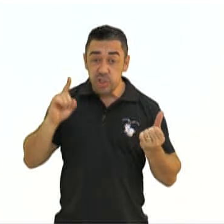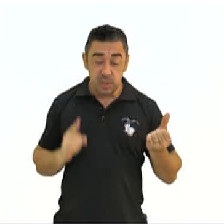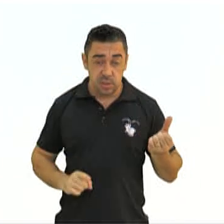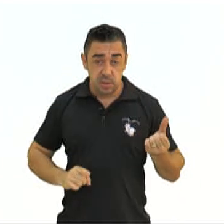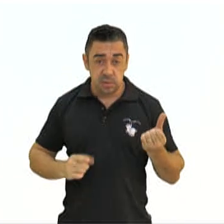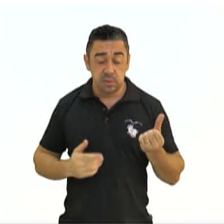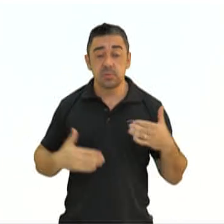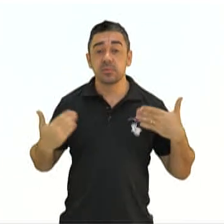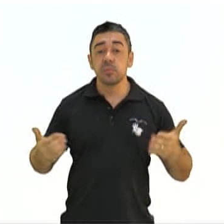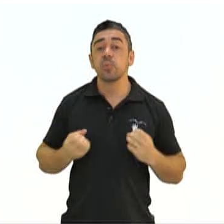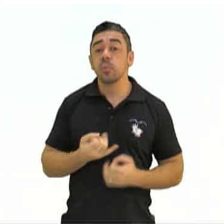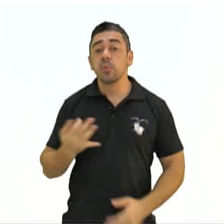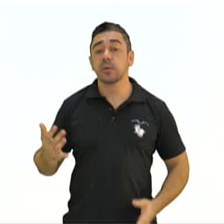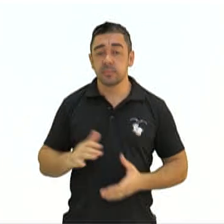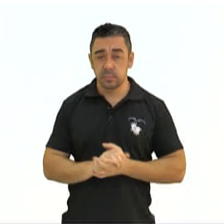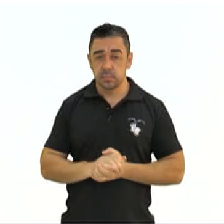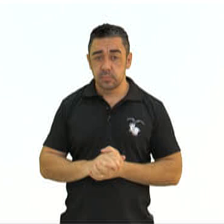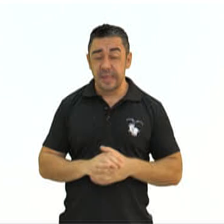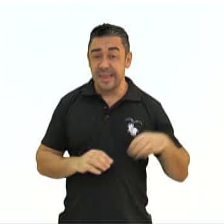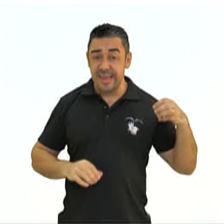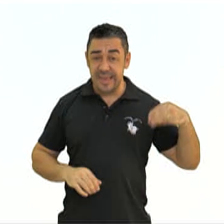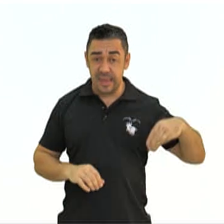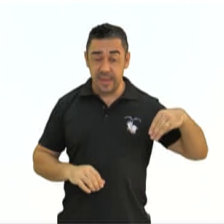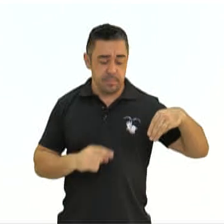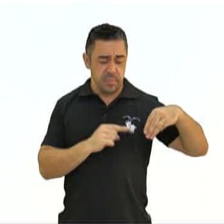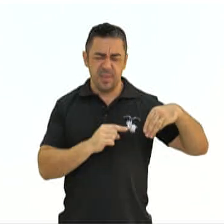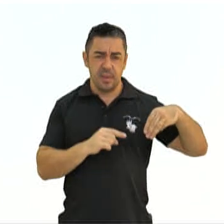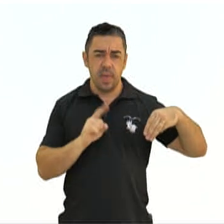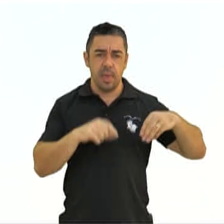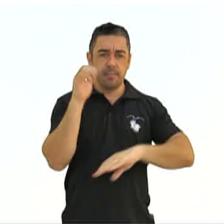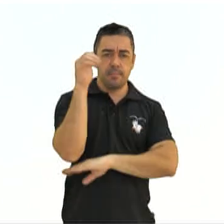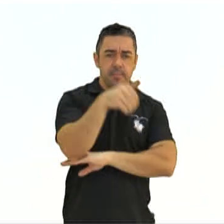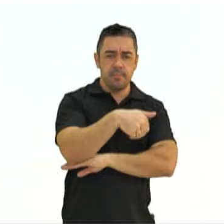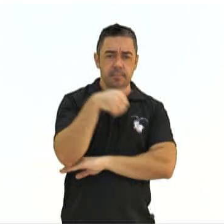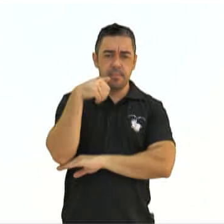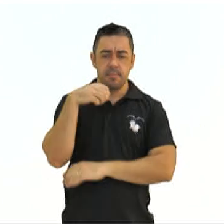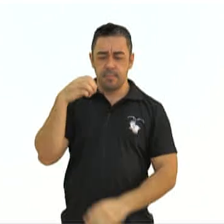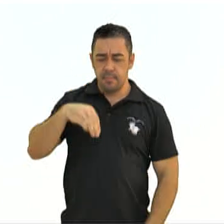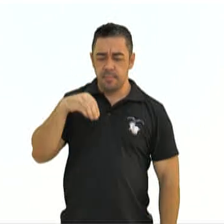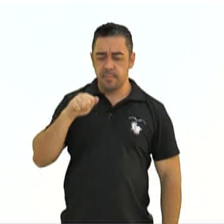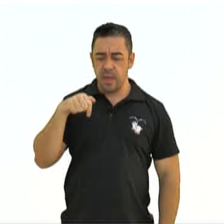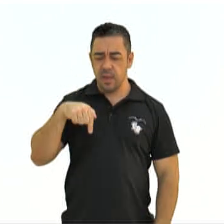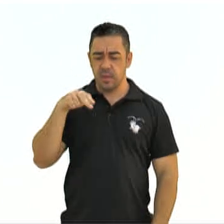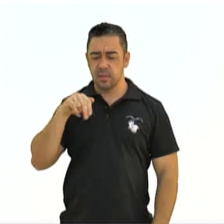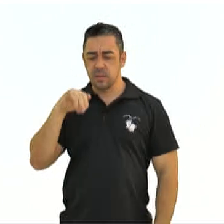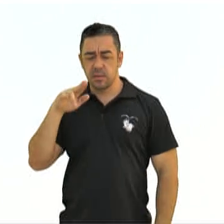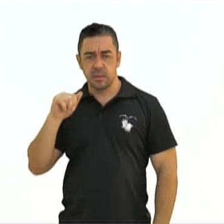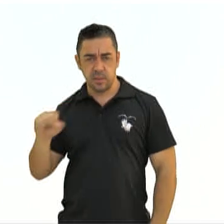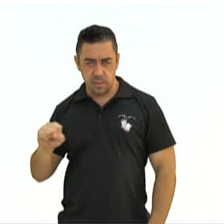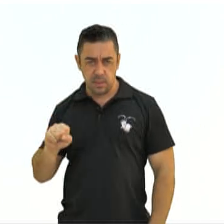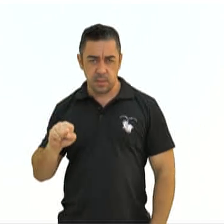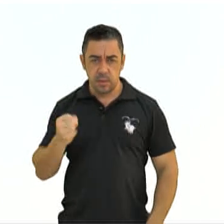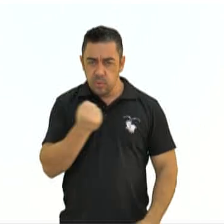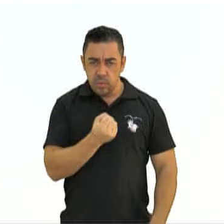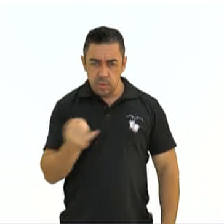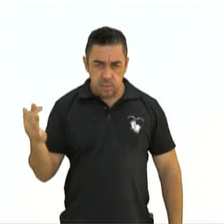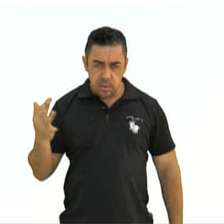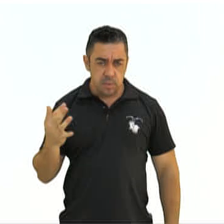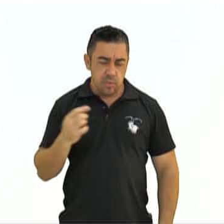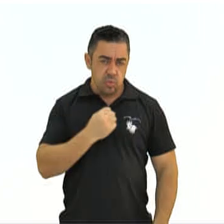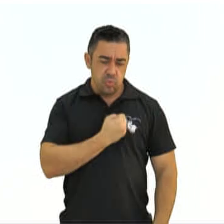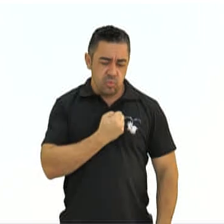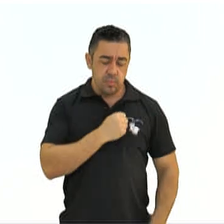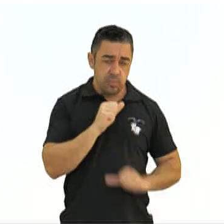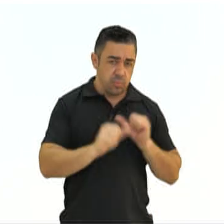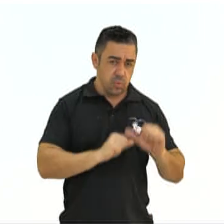quantas máquinas? Eu chamei de M de máquinas, ok? Vamos analisar os números, como que eles variaram. Eu tinha